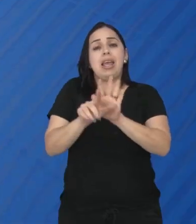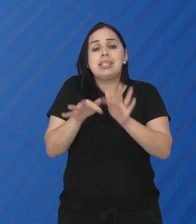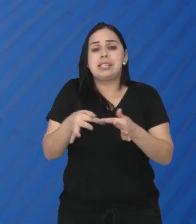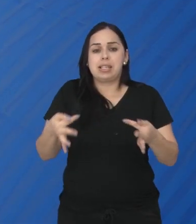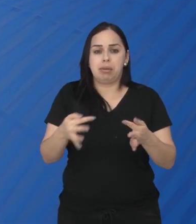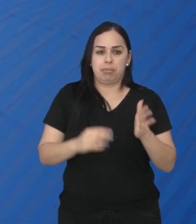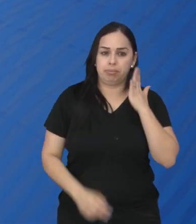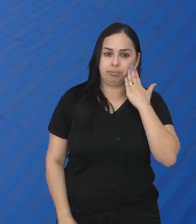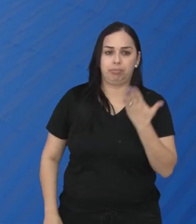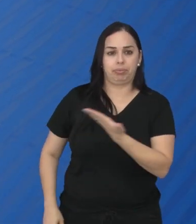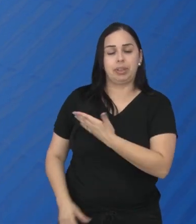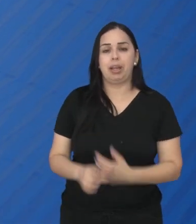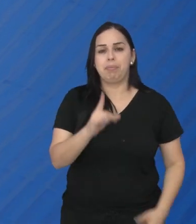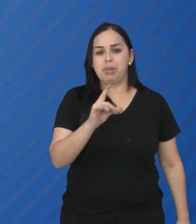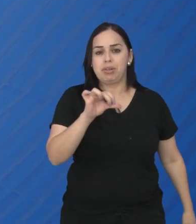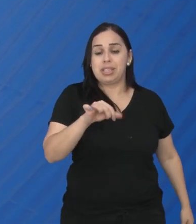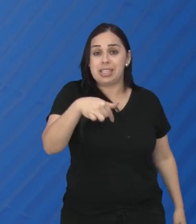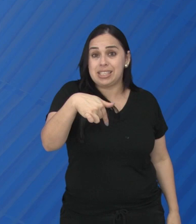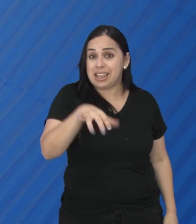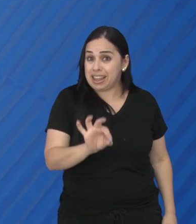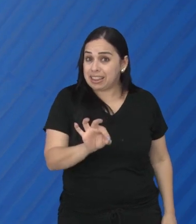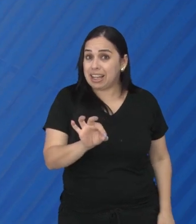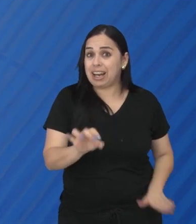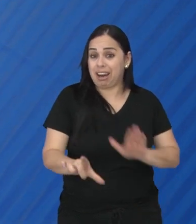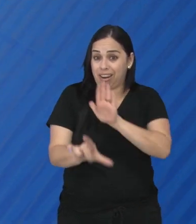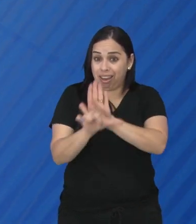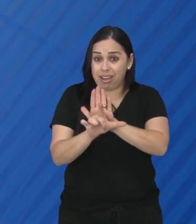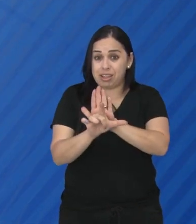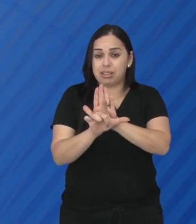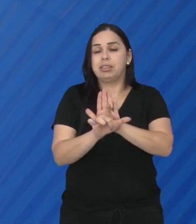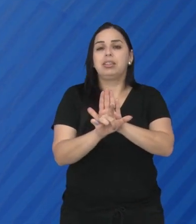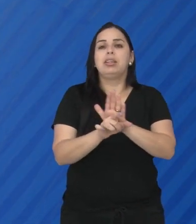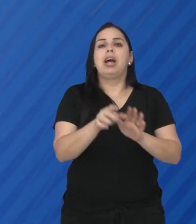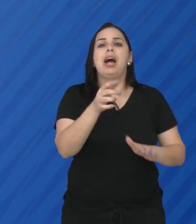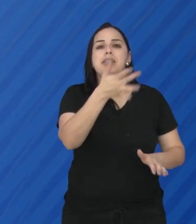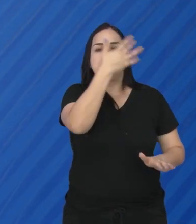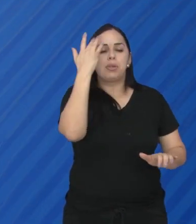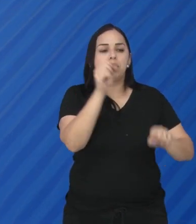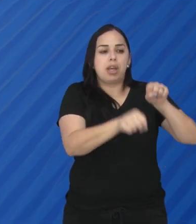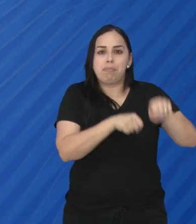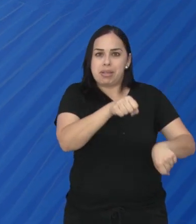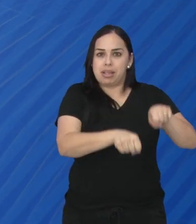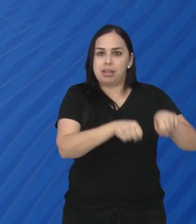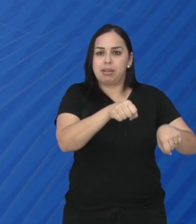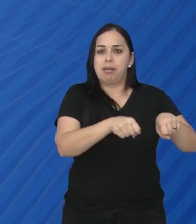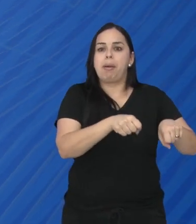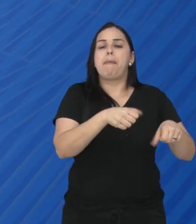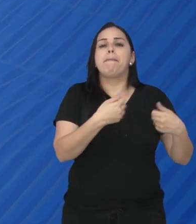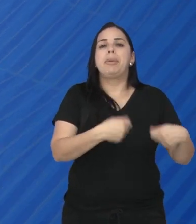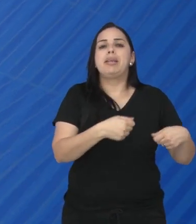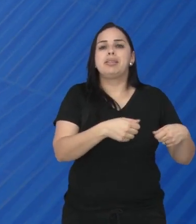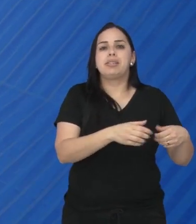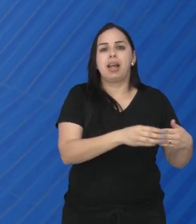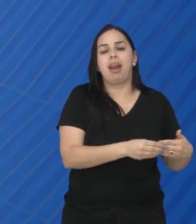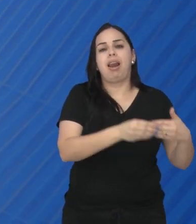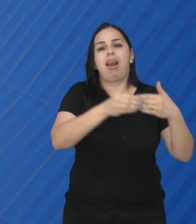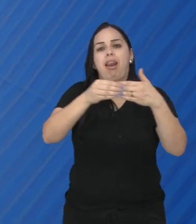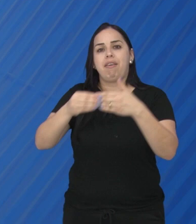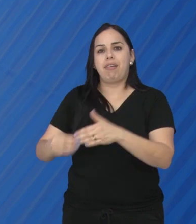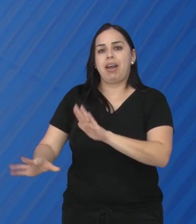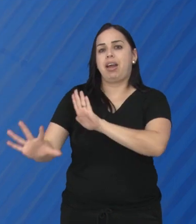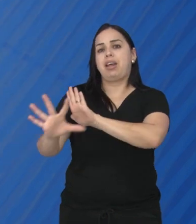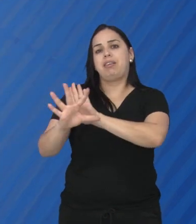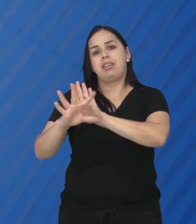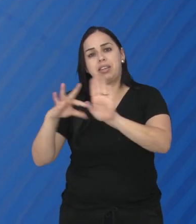simplificação. São leis como essa de 1970, em que os proprietários de bicicletas são obrigados a levá-las a registro